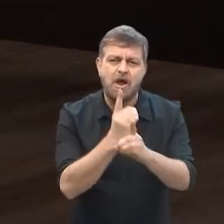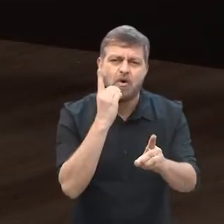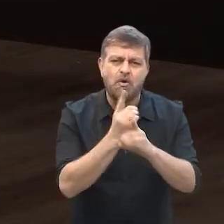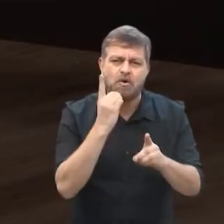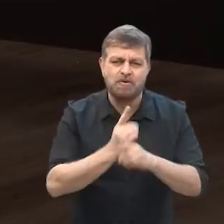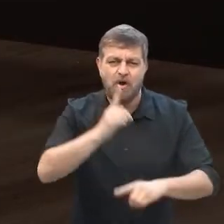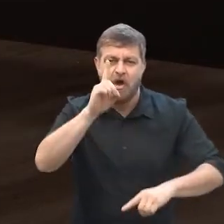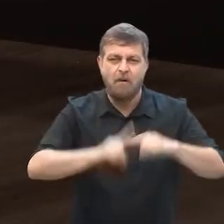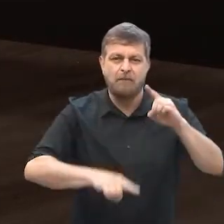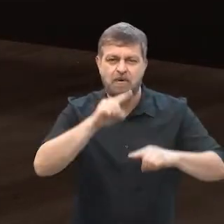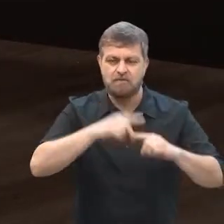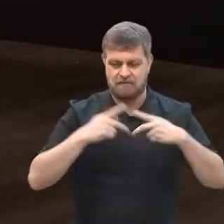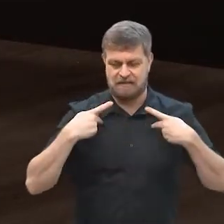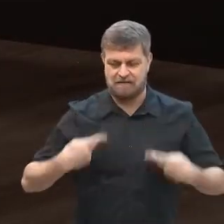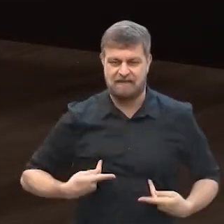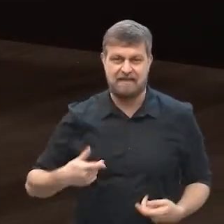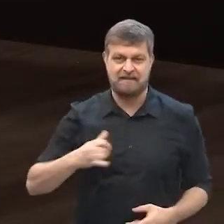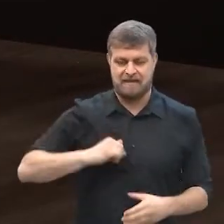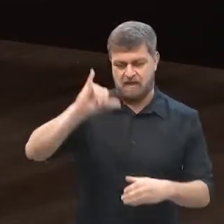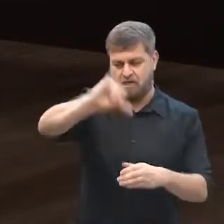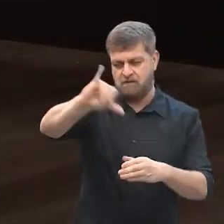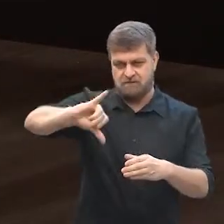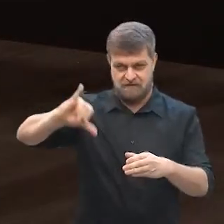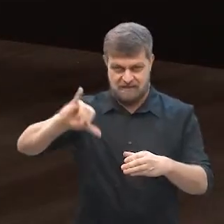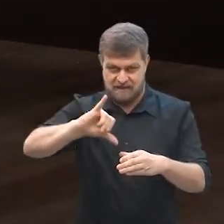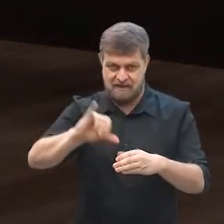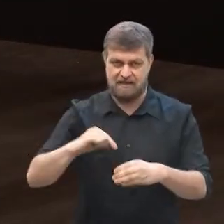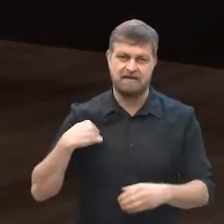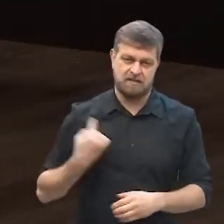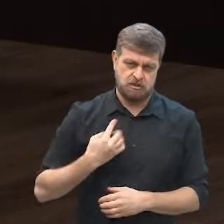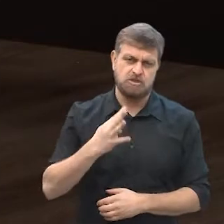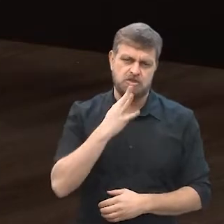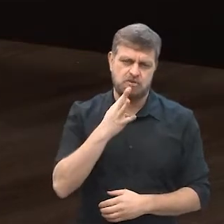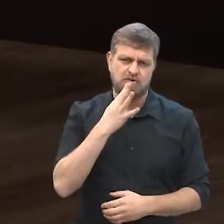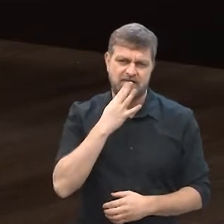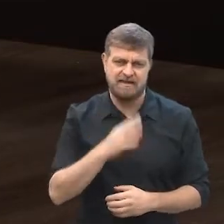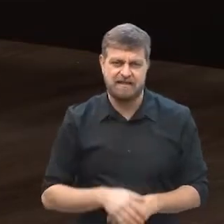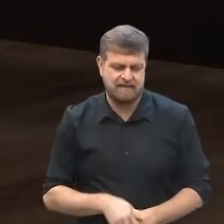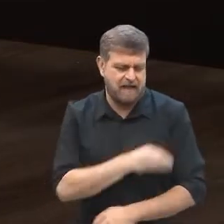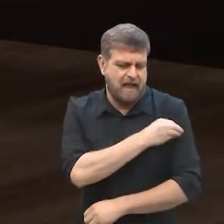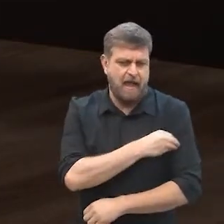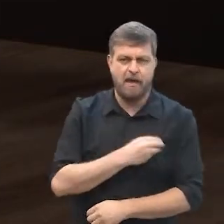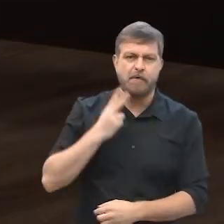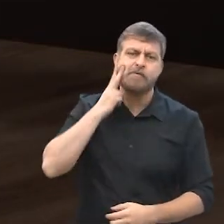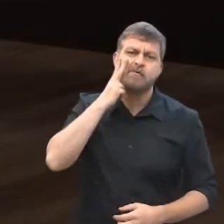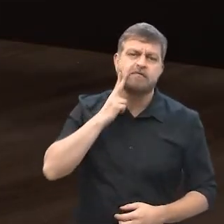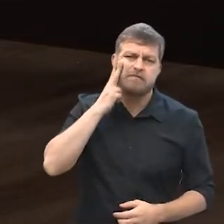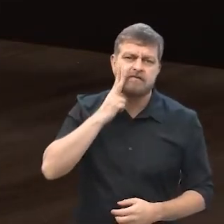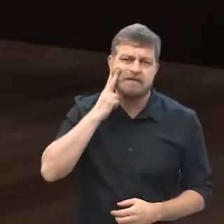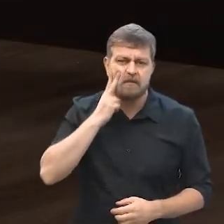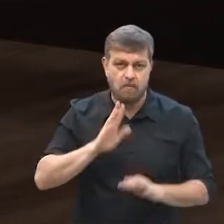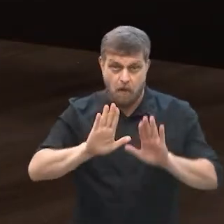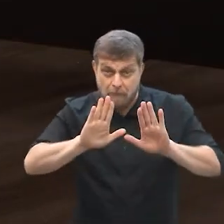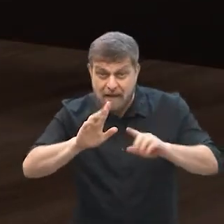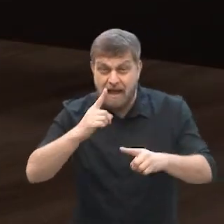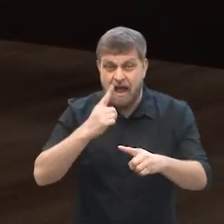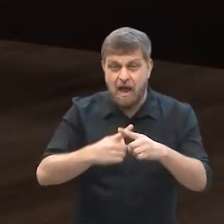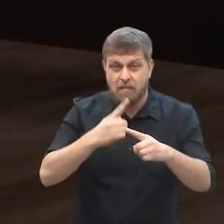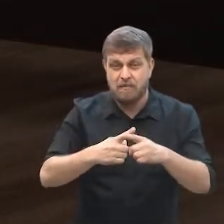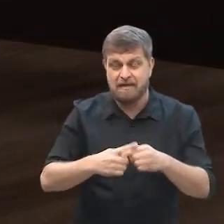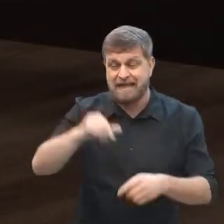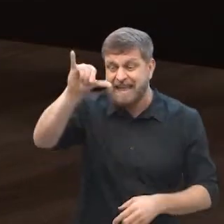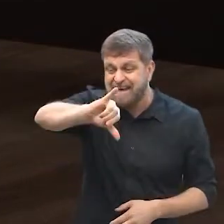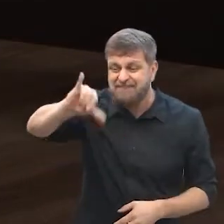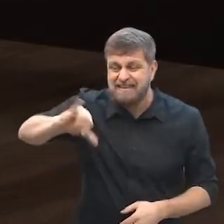produtos naturais, olha, tem o vinagre como um todo, que geralmente é conhecido o vinagre de álcool, vinagre de vinho, etc. Mas por que o vinagre